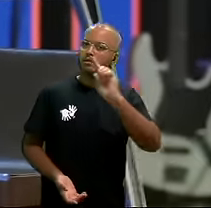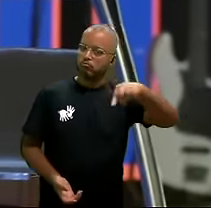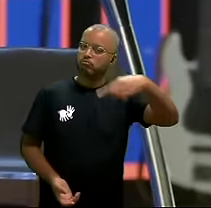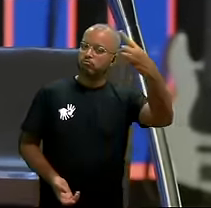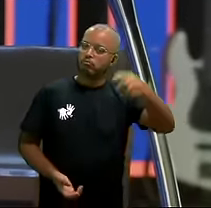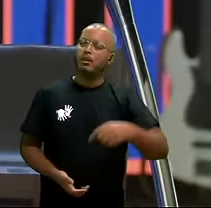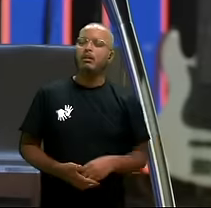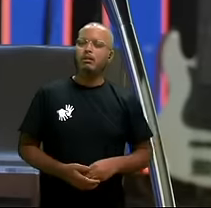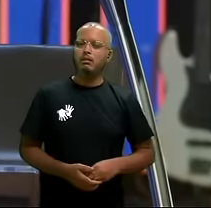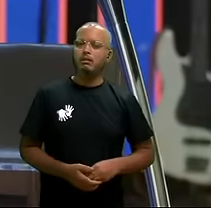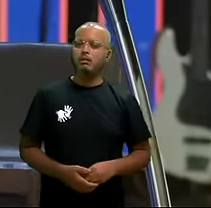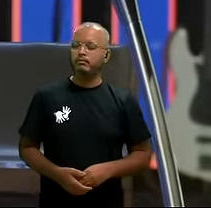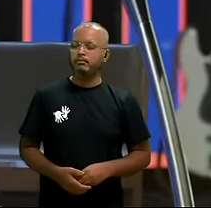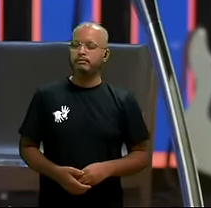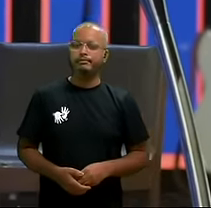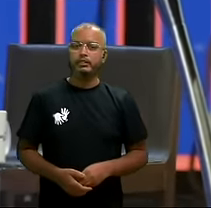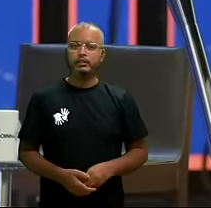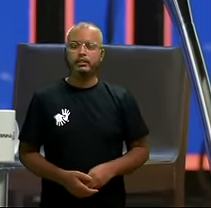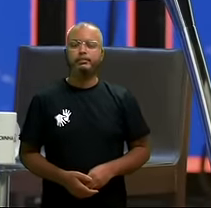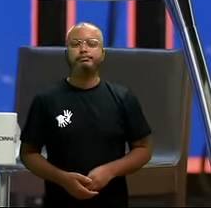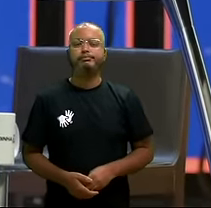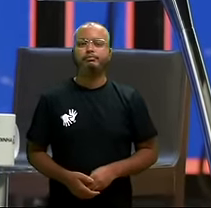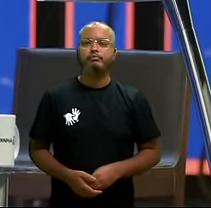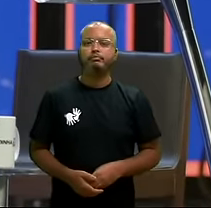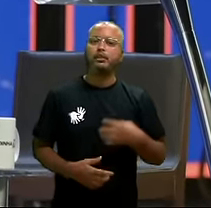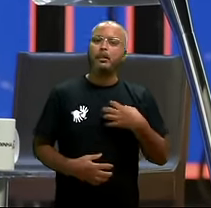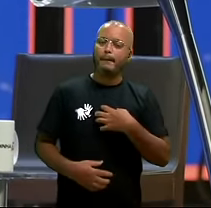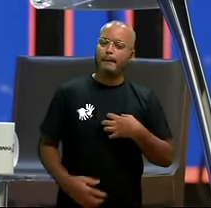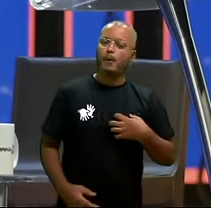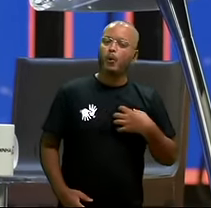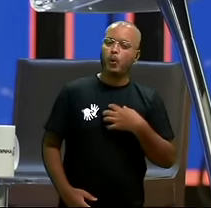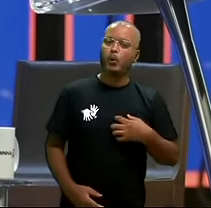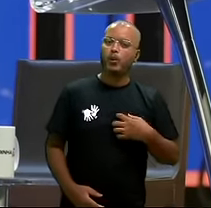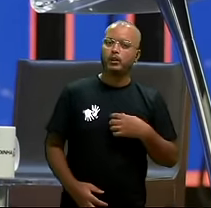preparando emocionalmente e espiritualmente, porque vai ter irmão que todo ano vai chorar. A